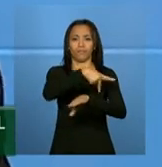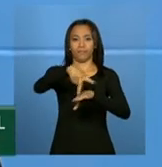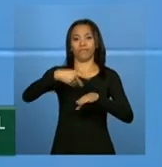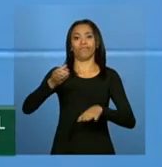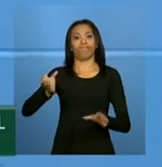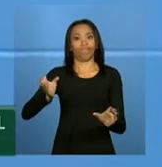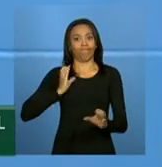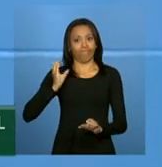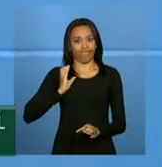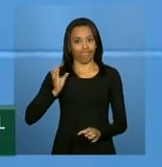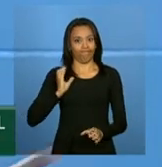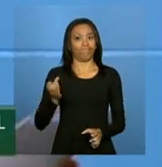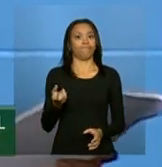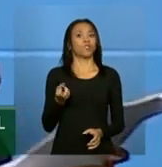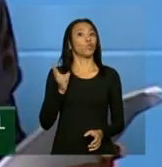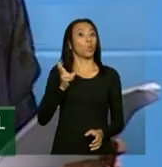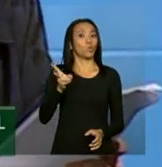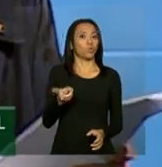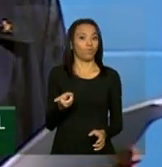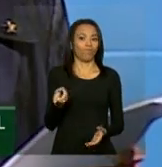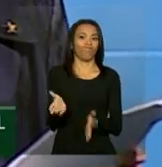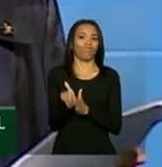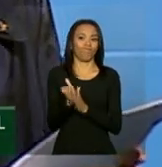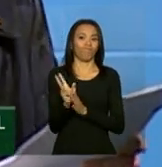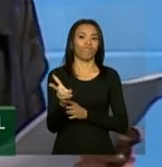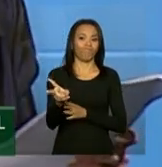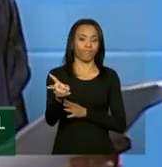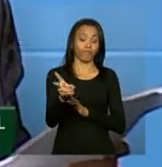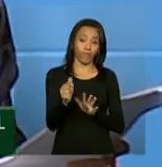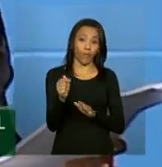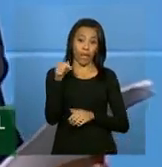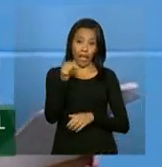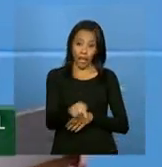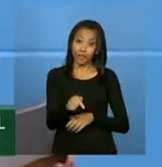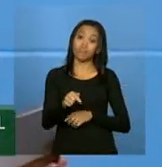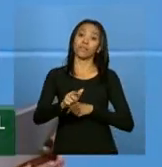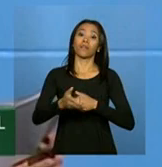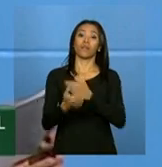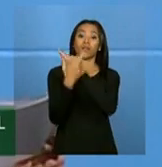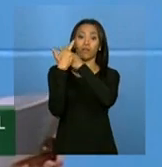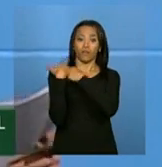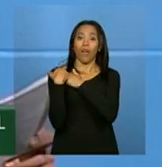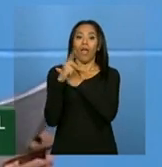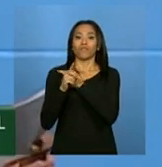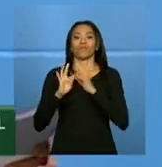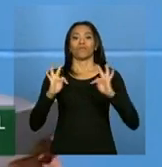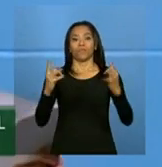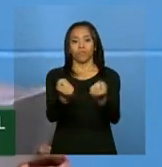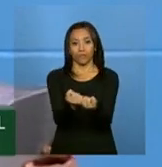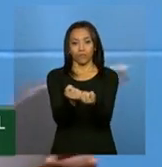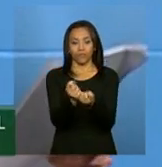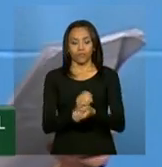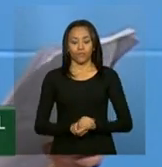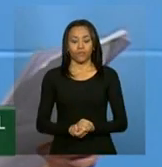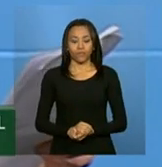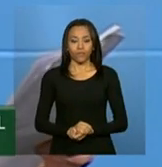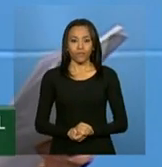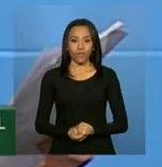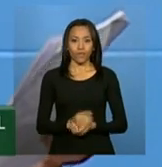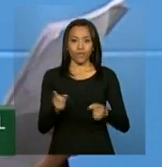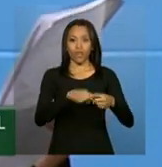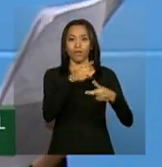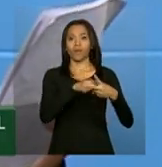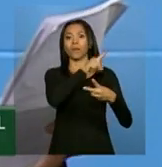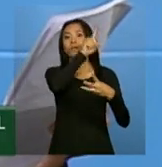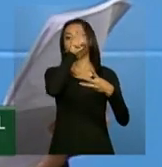persistem bolsões de pobreza. Portanto, essa tarefa é de todo mundo. Aqui, entramos num terceiro